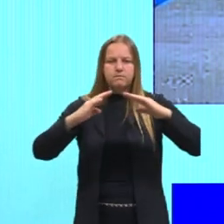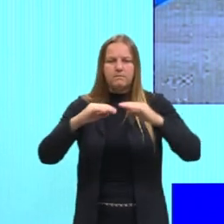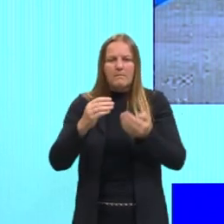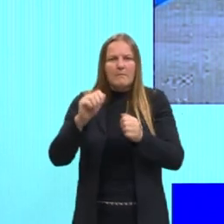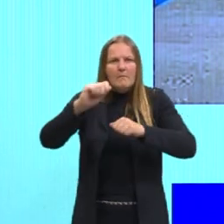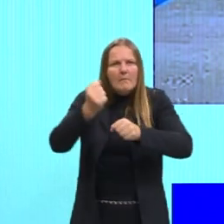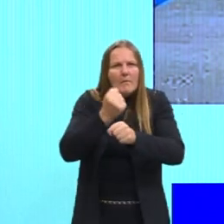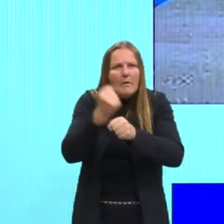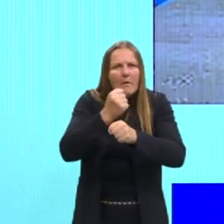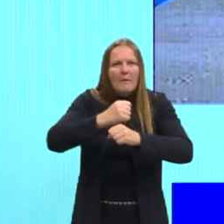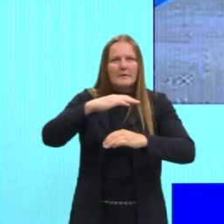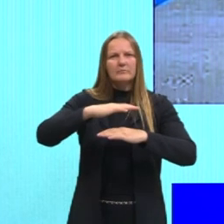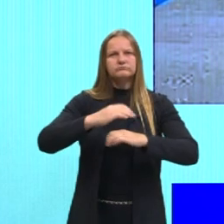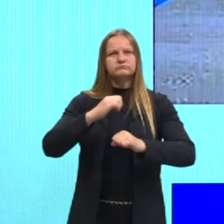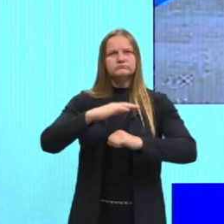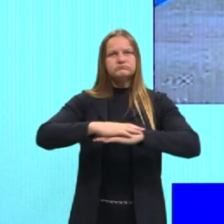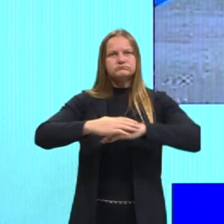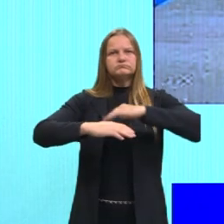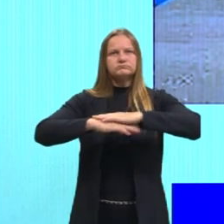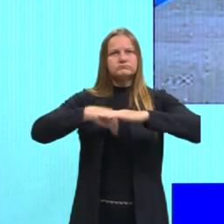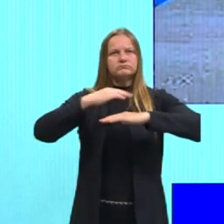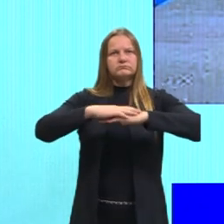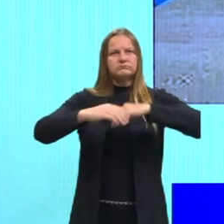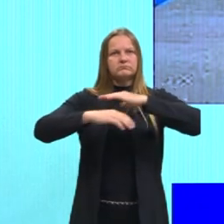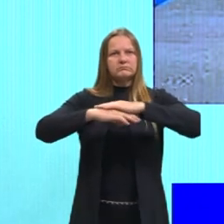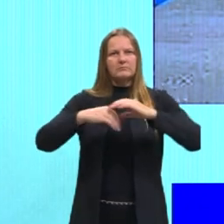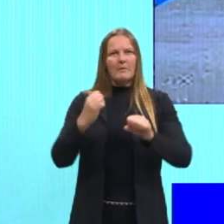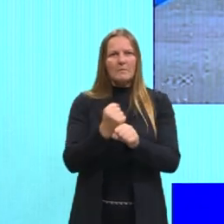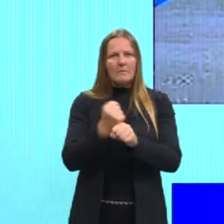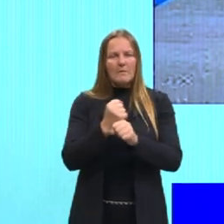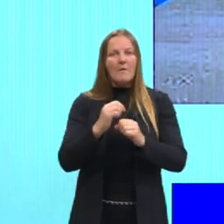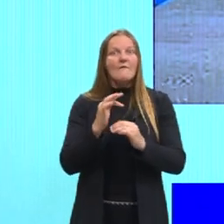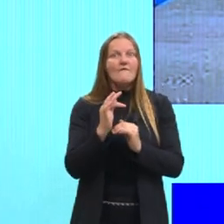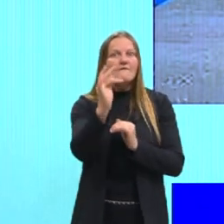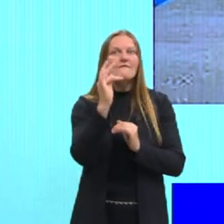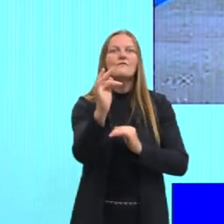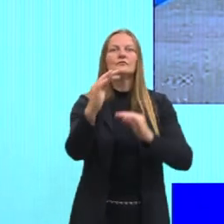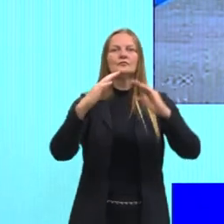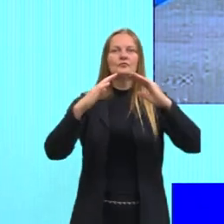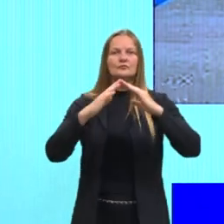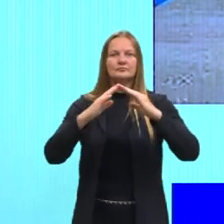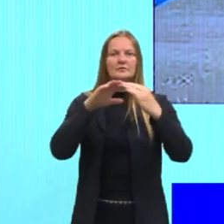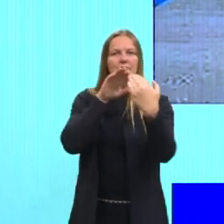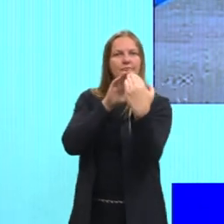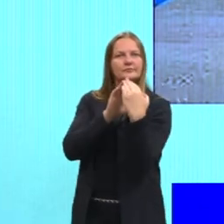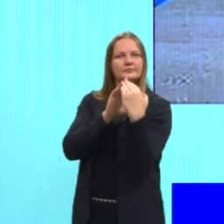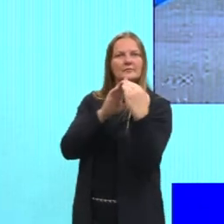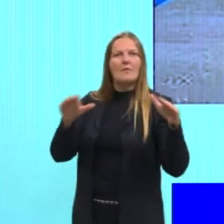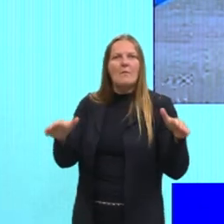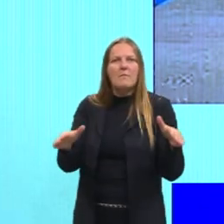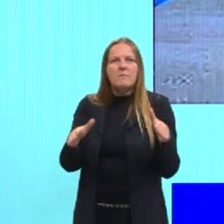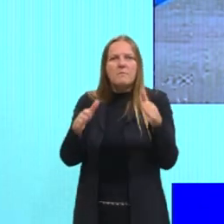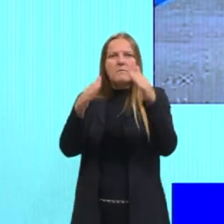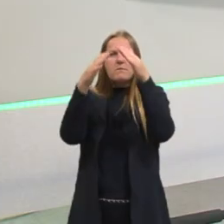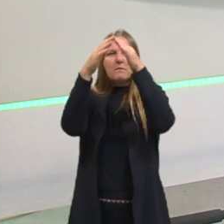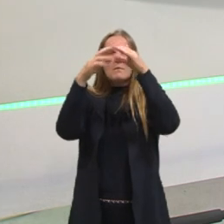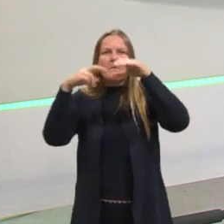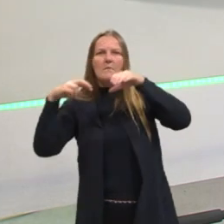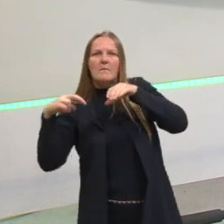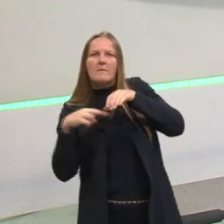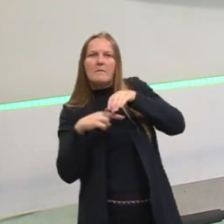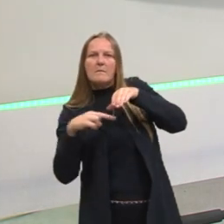ela tem essa base se tronco das e daquilo que venha ser as pirâmides né e eu apresento aqui